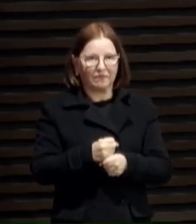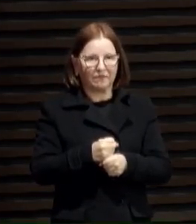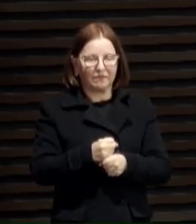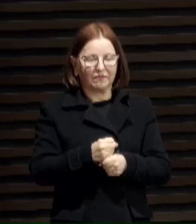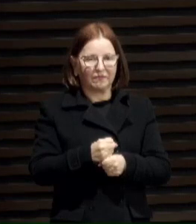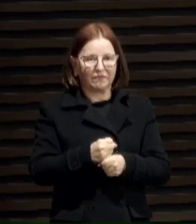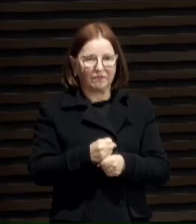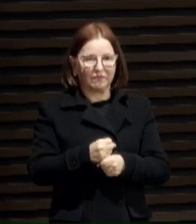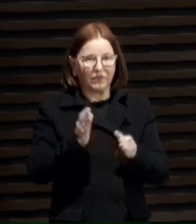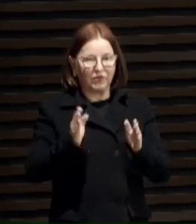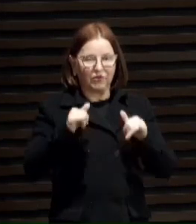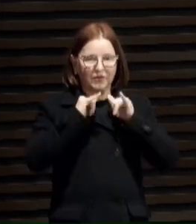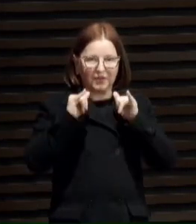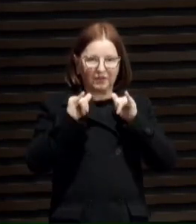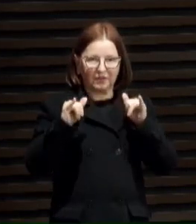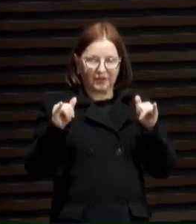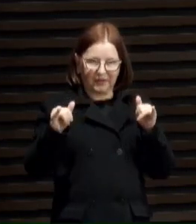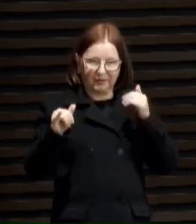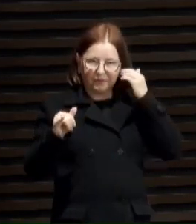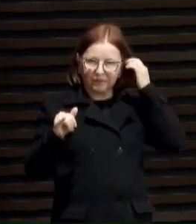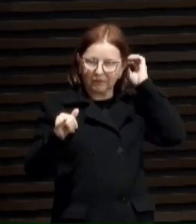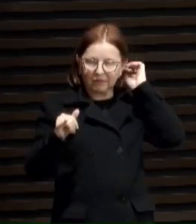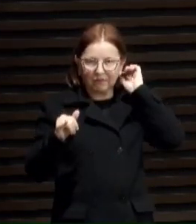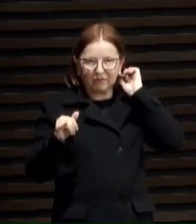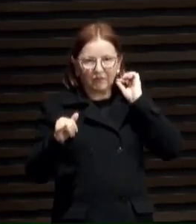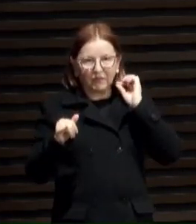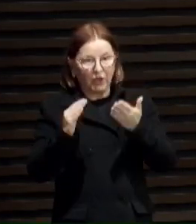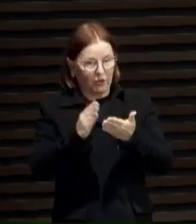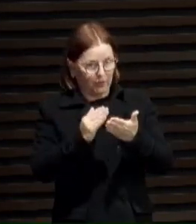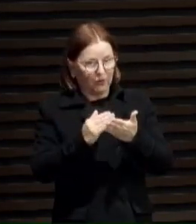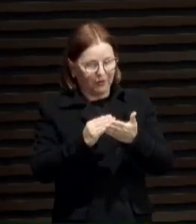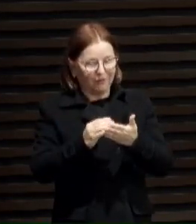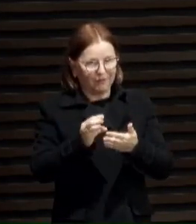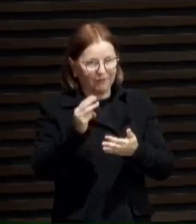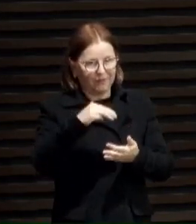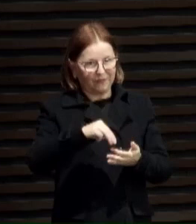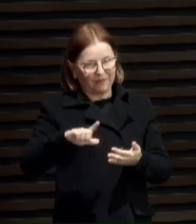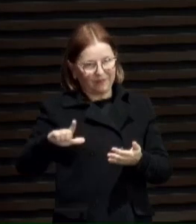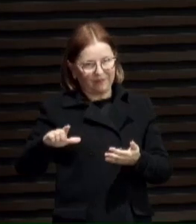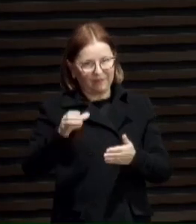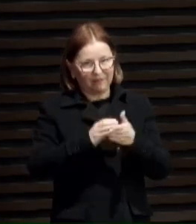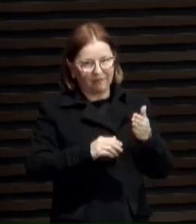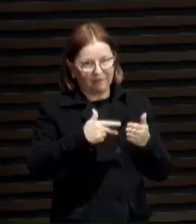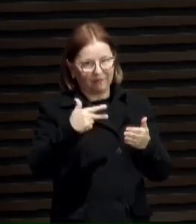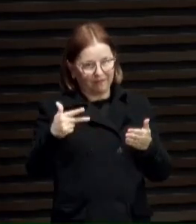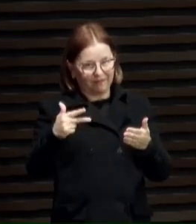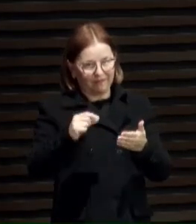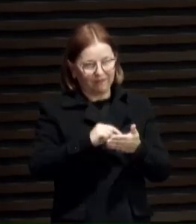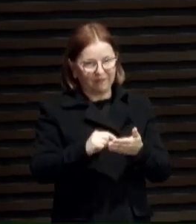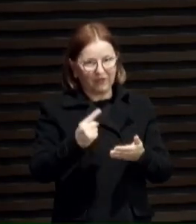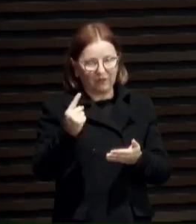Conforme anunciado, dentro do livro do próprio Malaquias, no capítulo 3, verso 1, ele vai